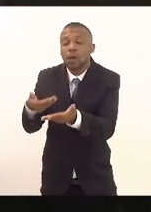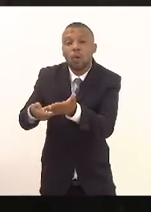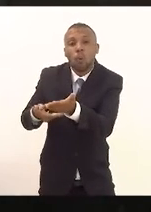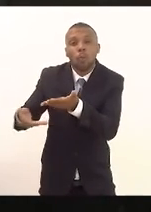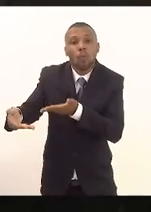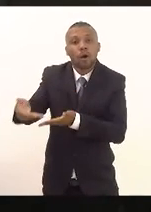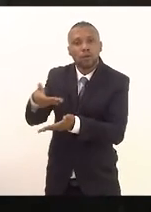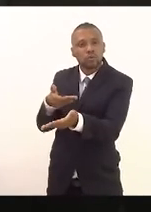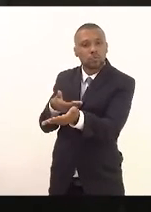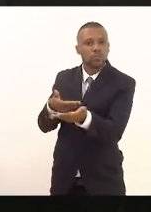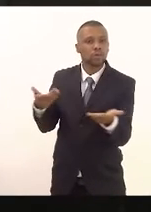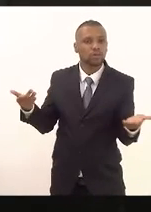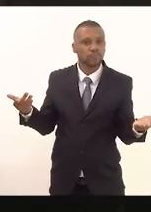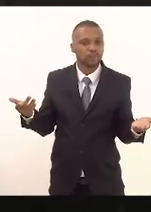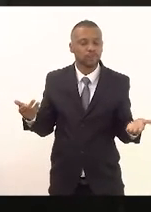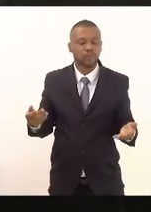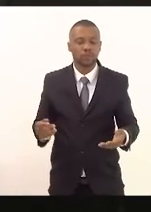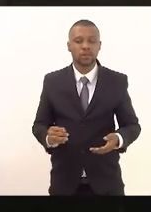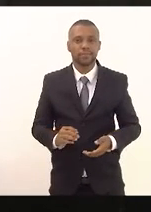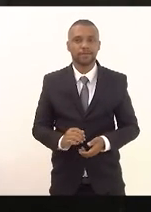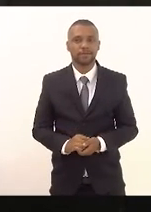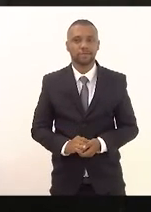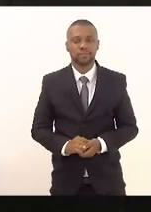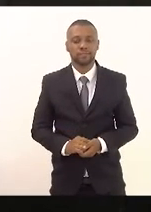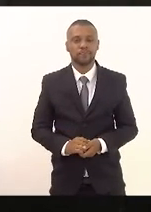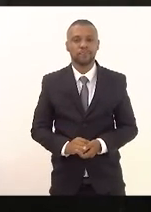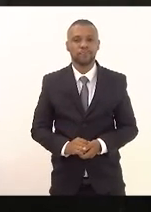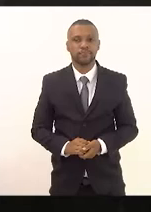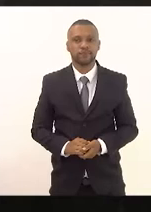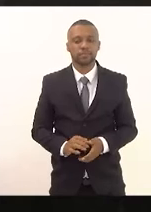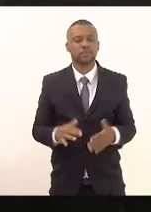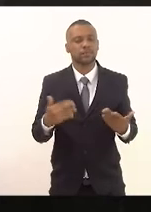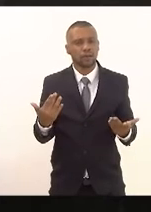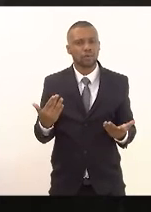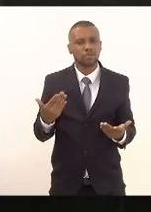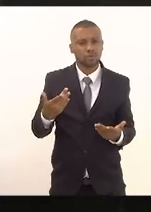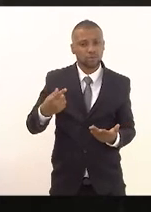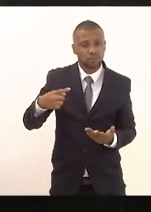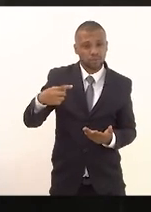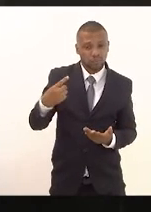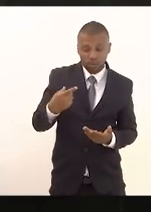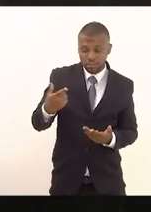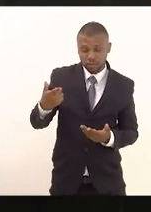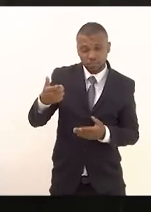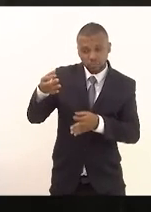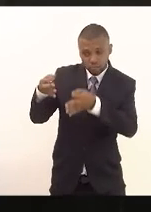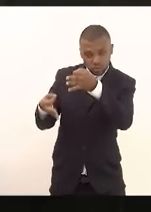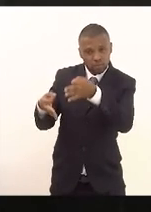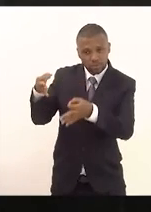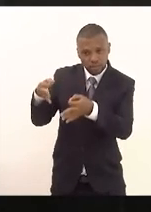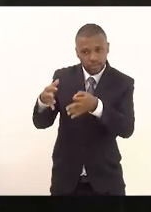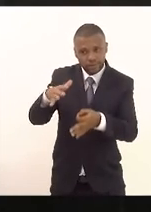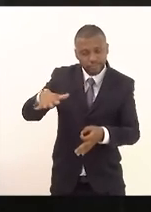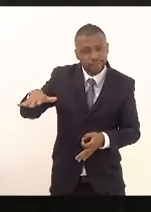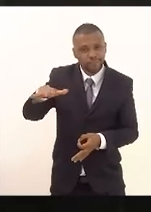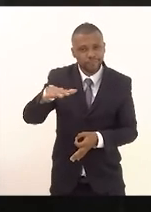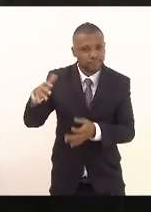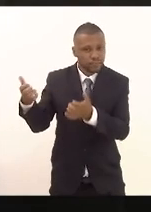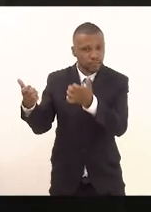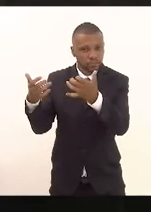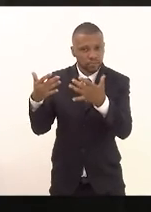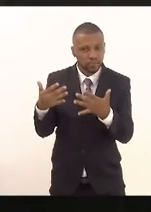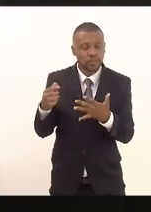é espancada como dizem os nossos juristas o e